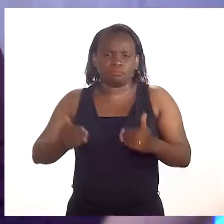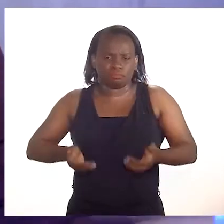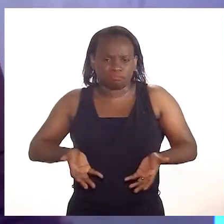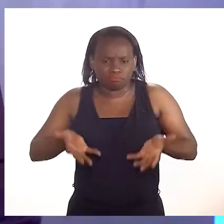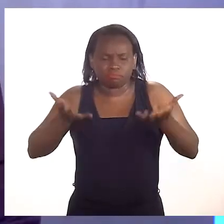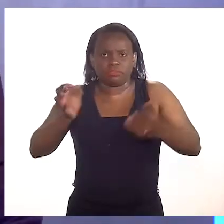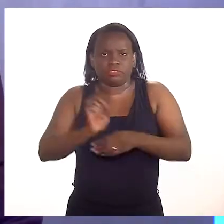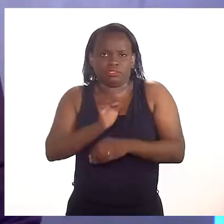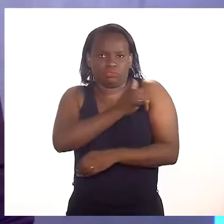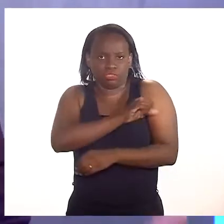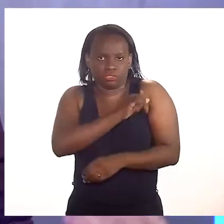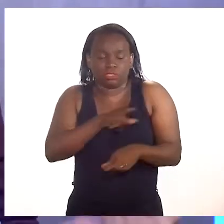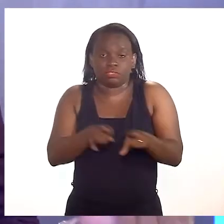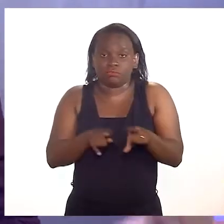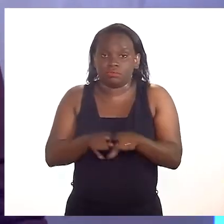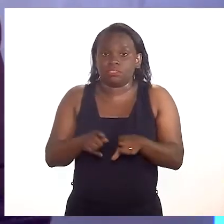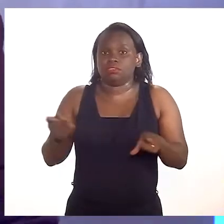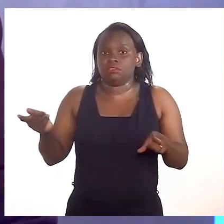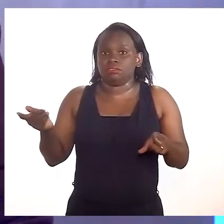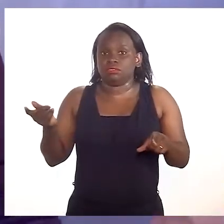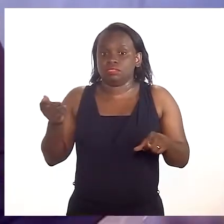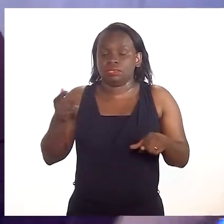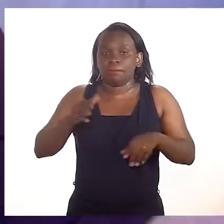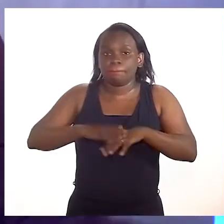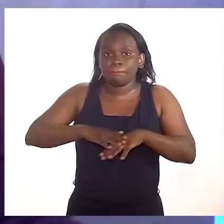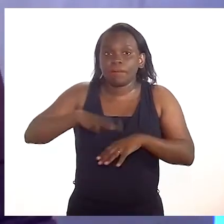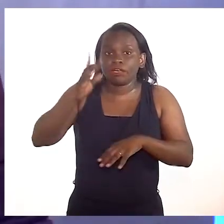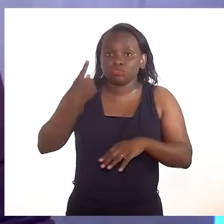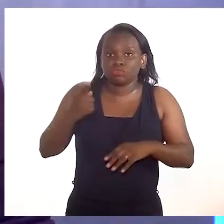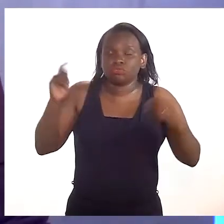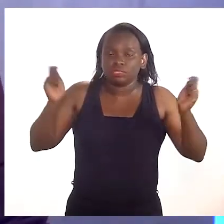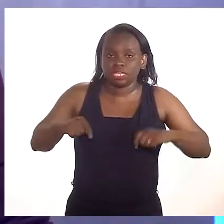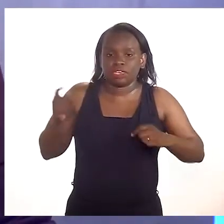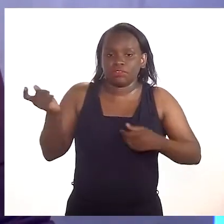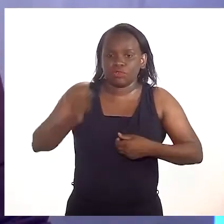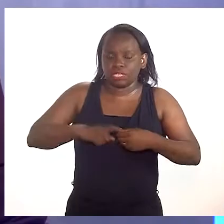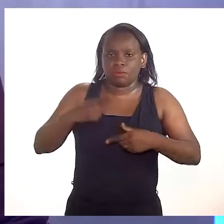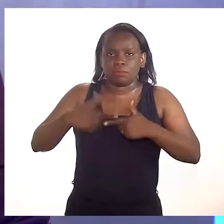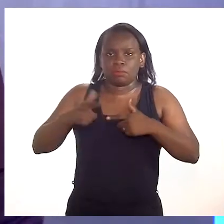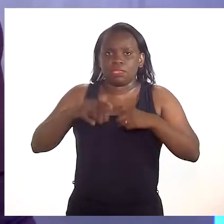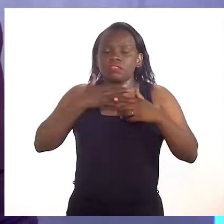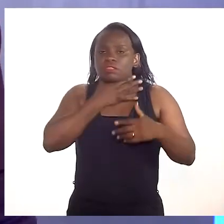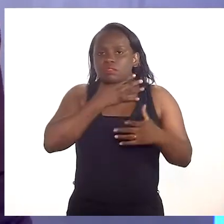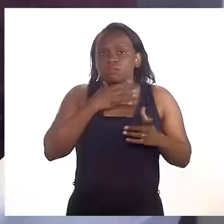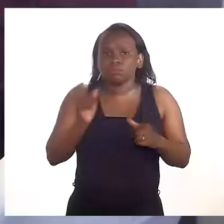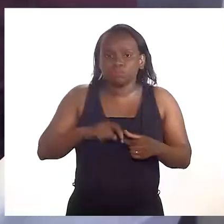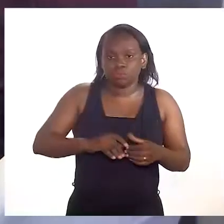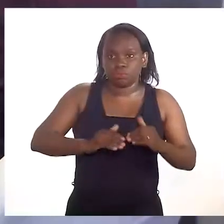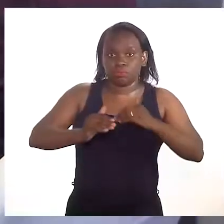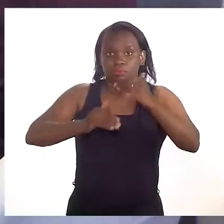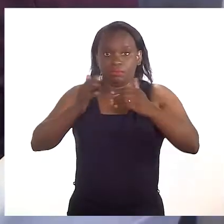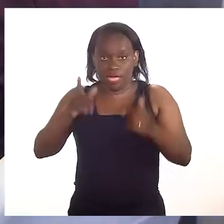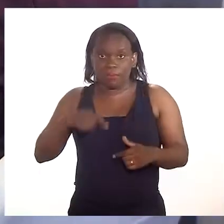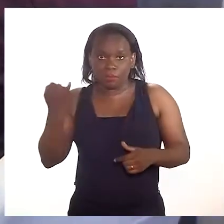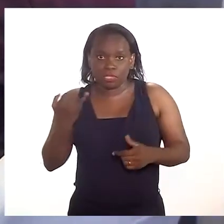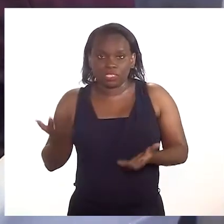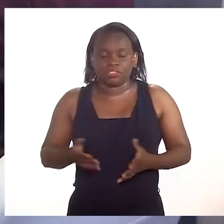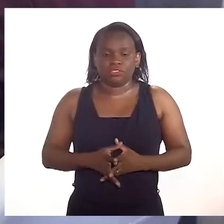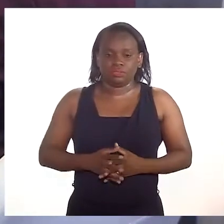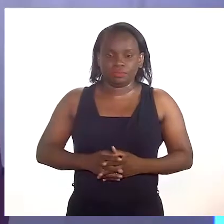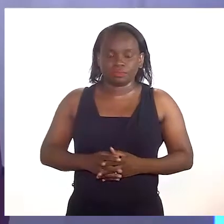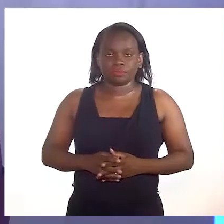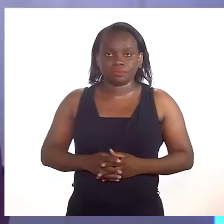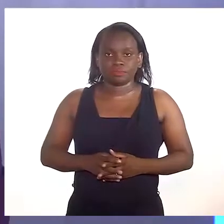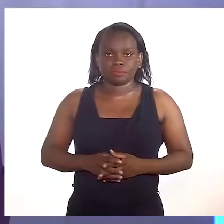fazer avançar o Estado, recuperar, ser mais um potencial para a recuperação da crise econômica é um papel importante, né?